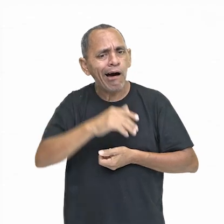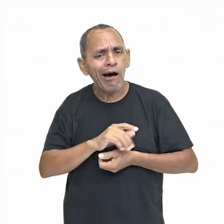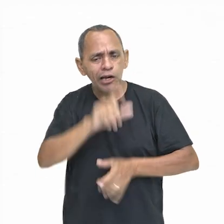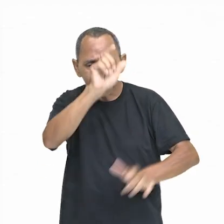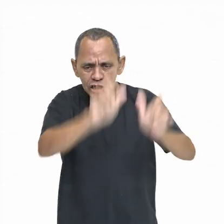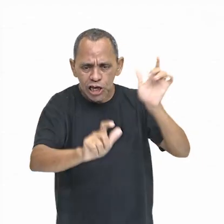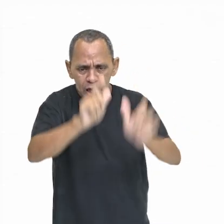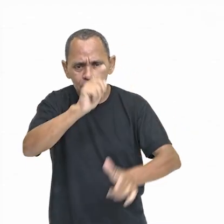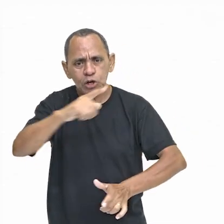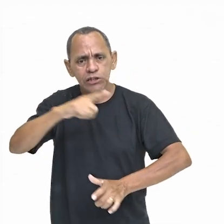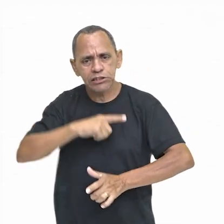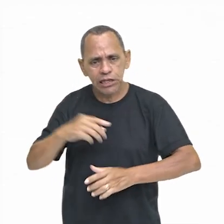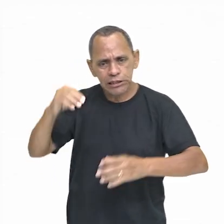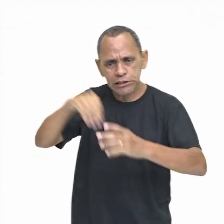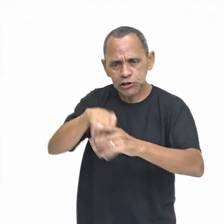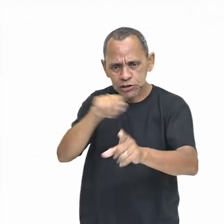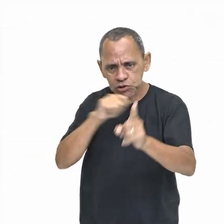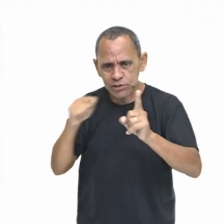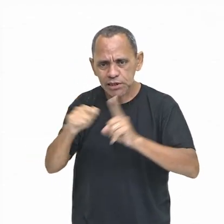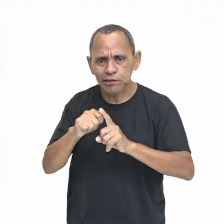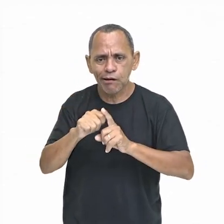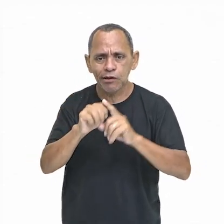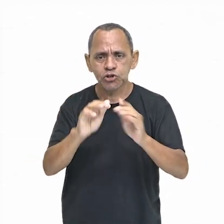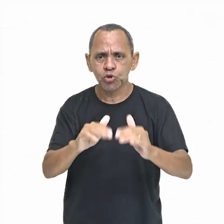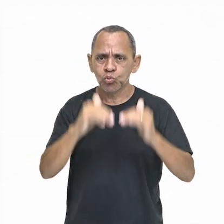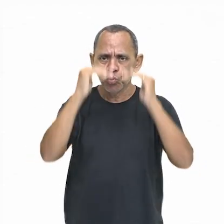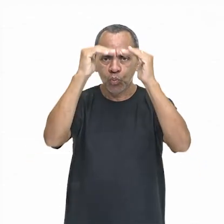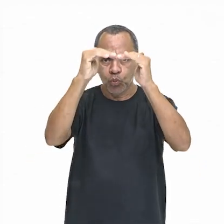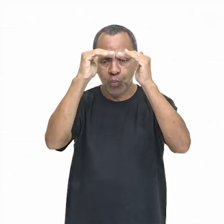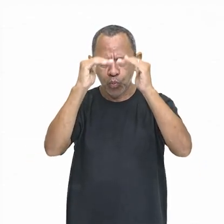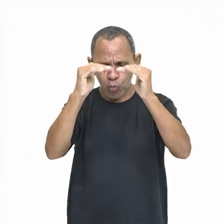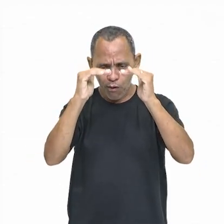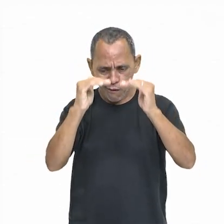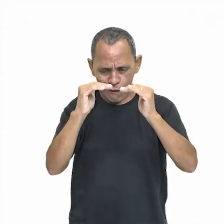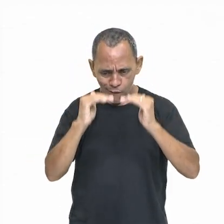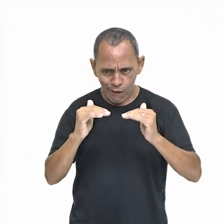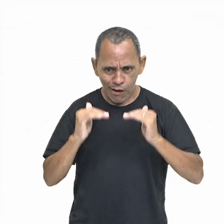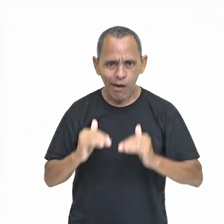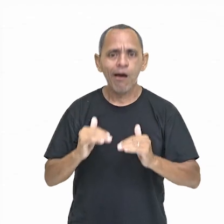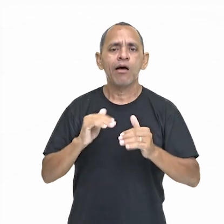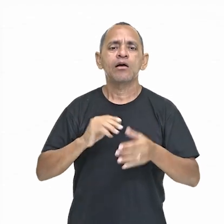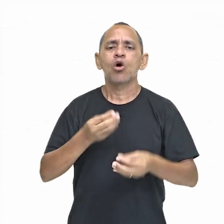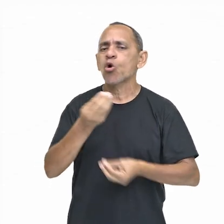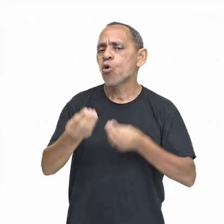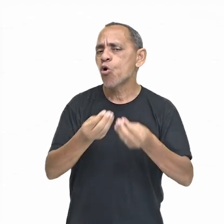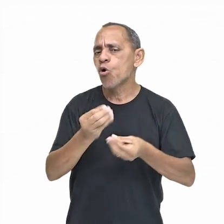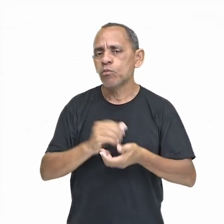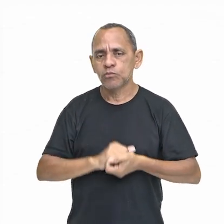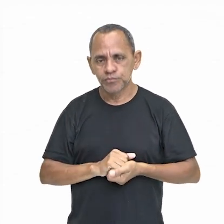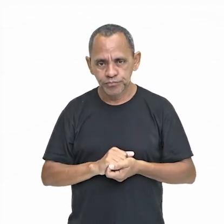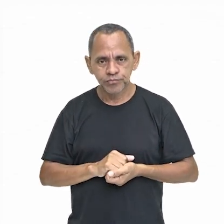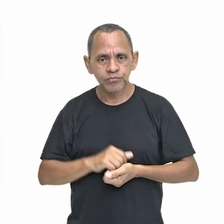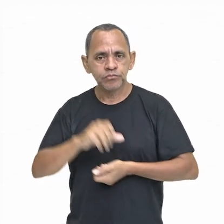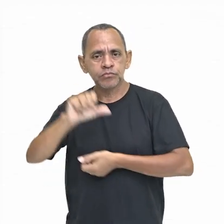na estrutura social em que estão inseridos, certo? Então, é o chamado status, né? É